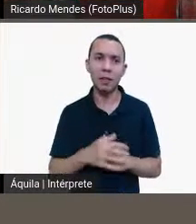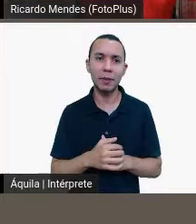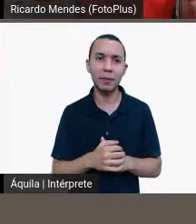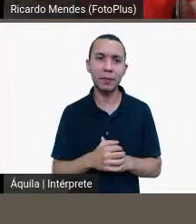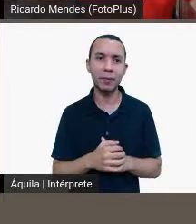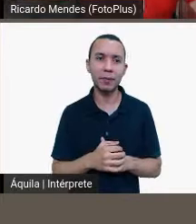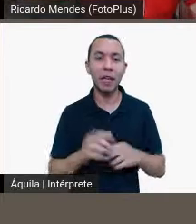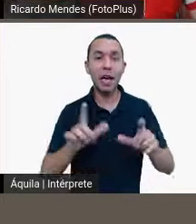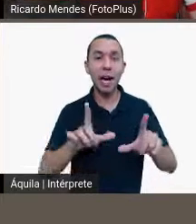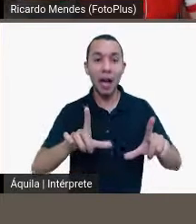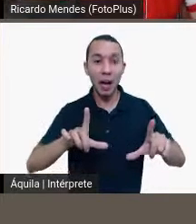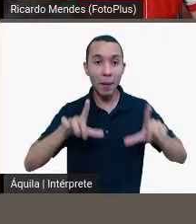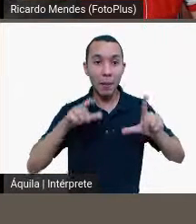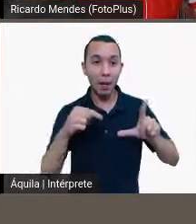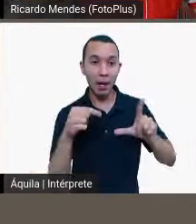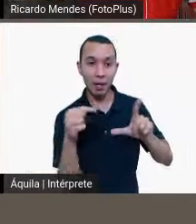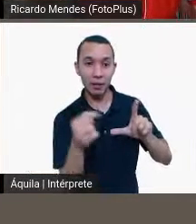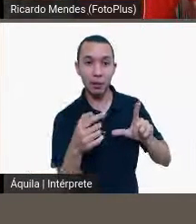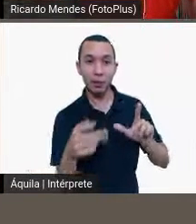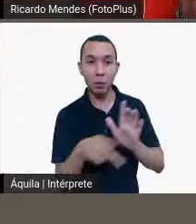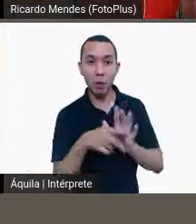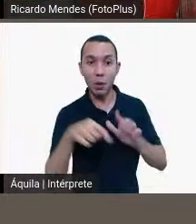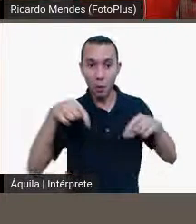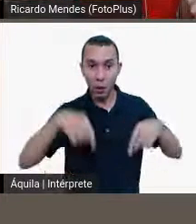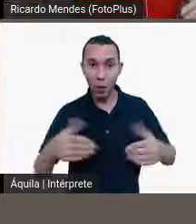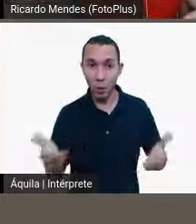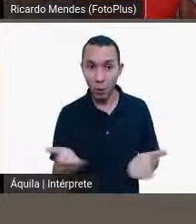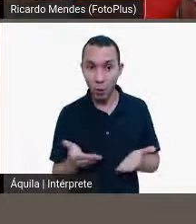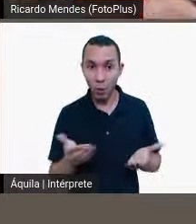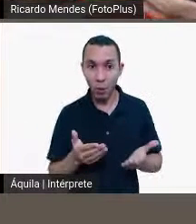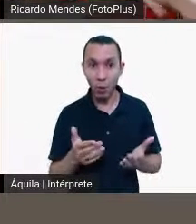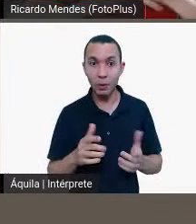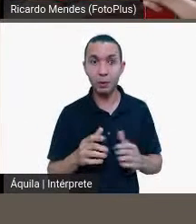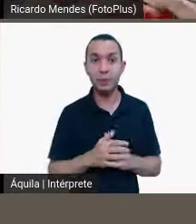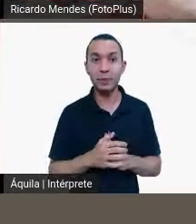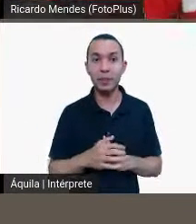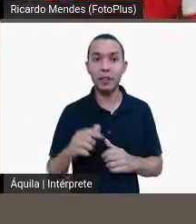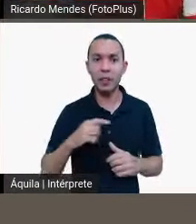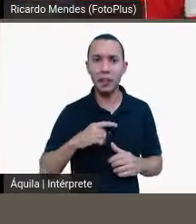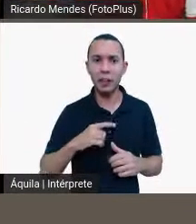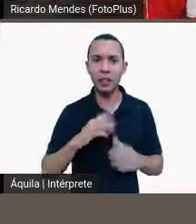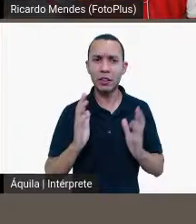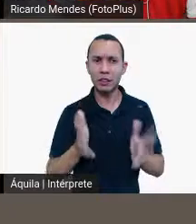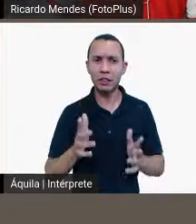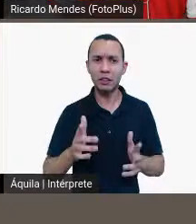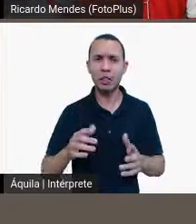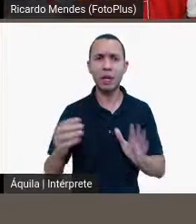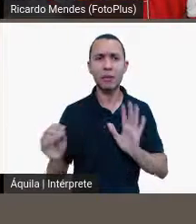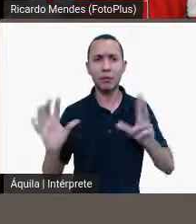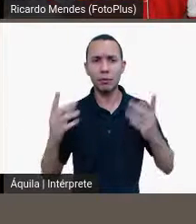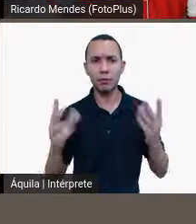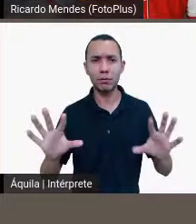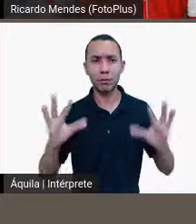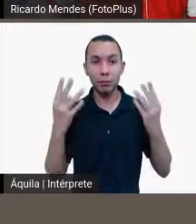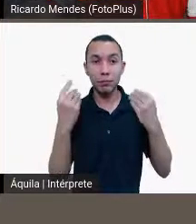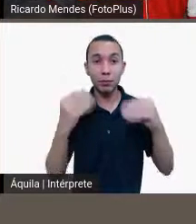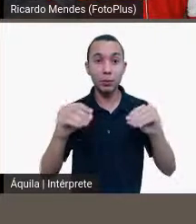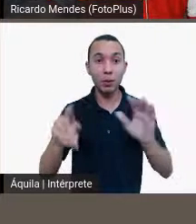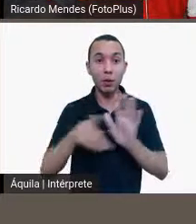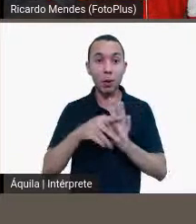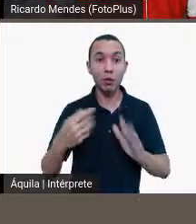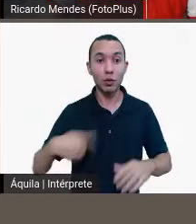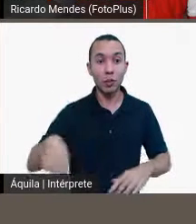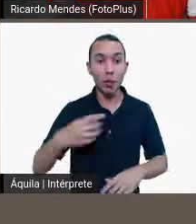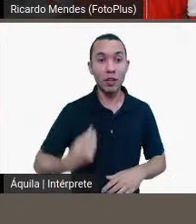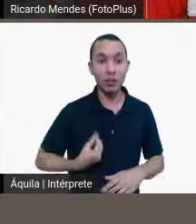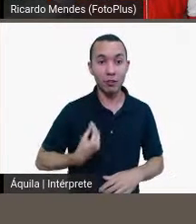das imagens na modernidade, da imagem técnica, já estão aí completamente implementadas entre nós. E a terceira